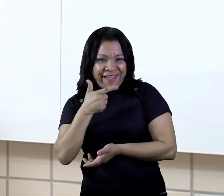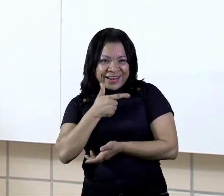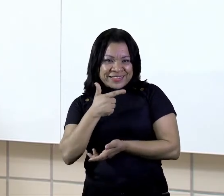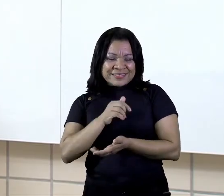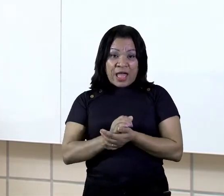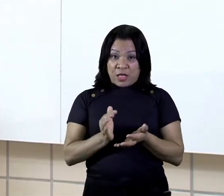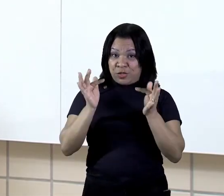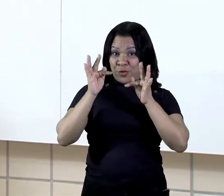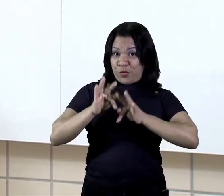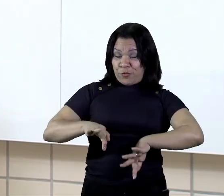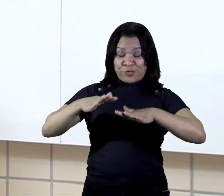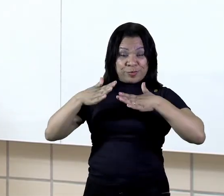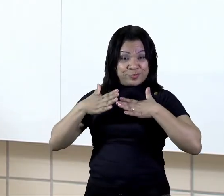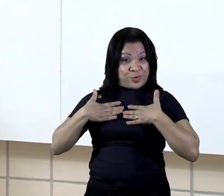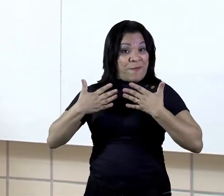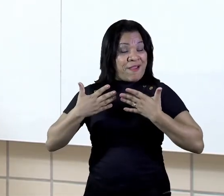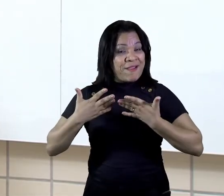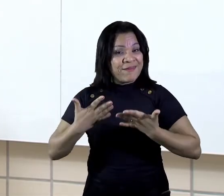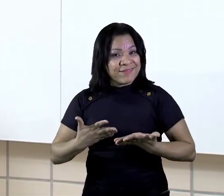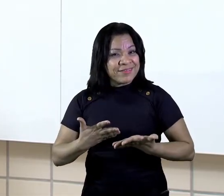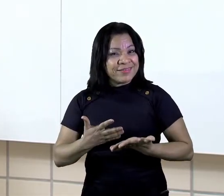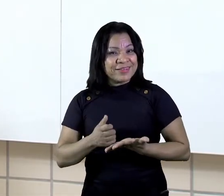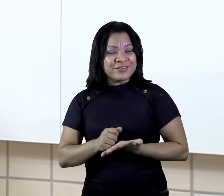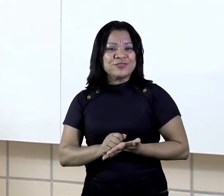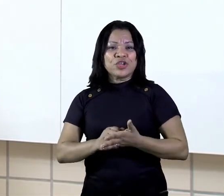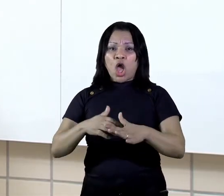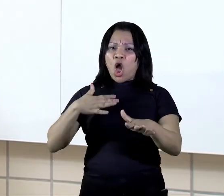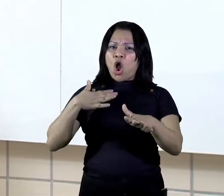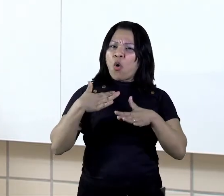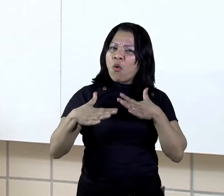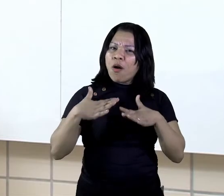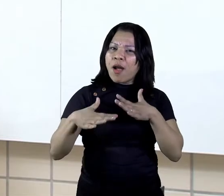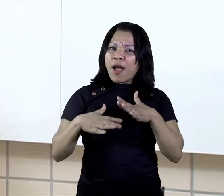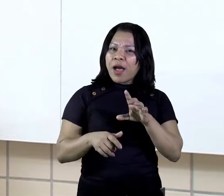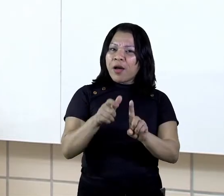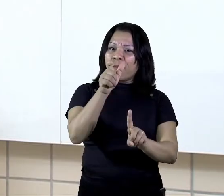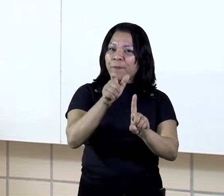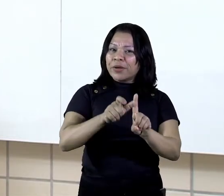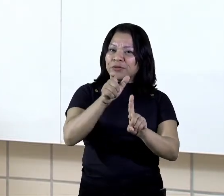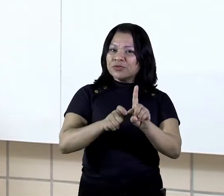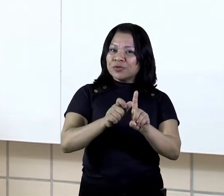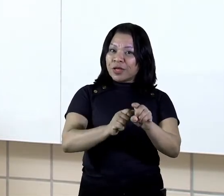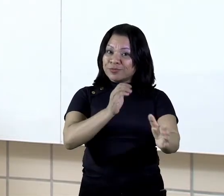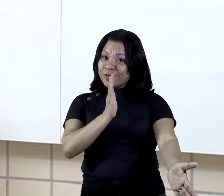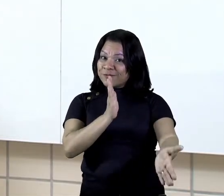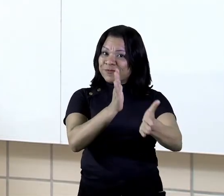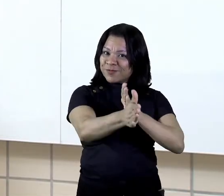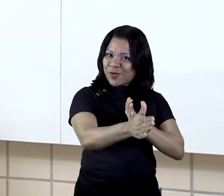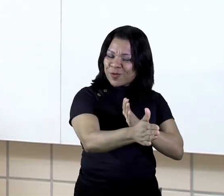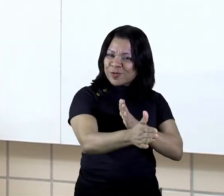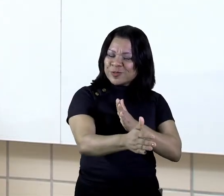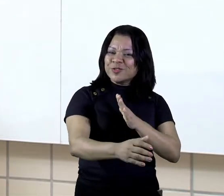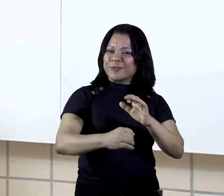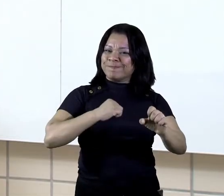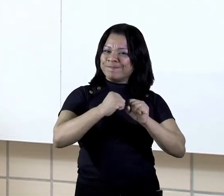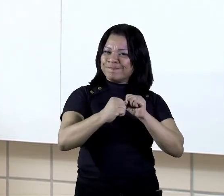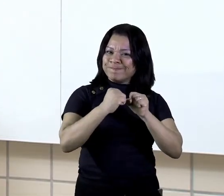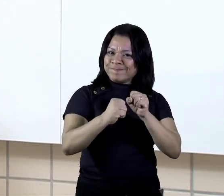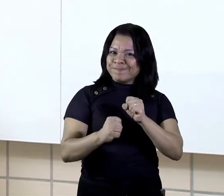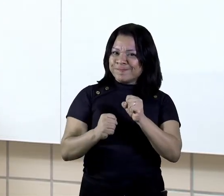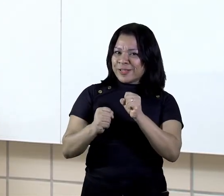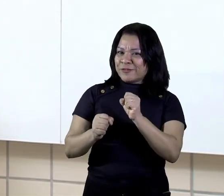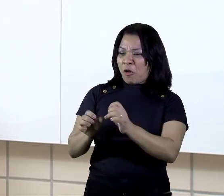final ele nos surpreende com a ação do personagem, quando ele foge, né? Ele foge deixando o